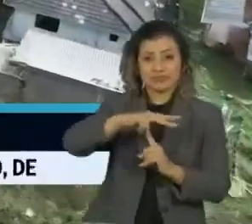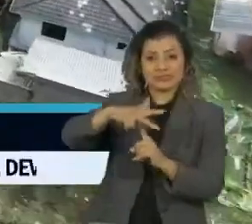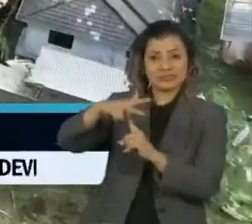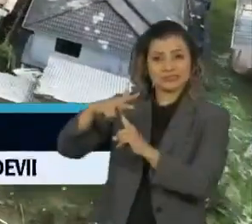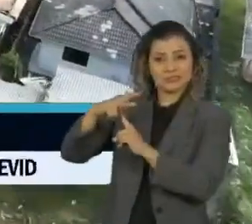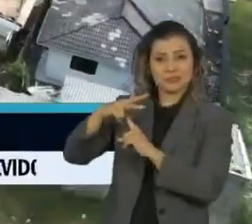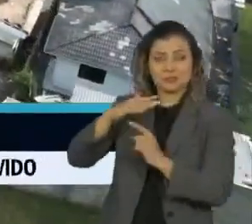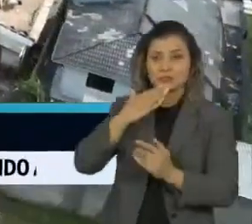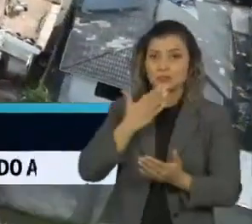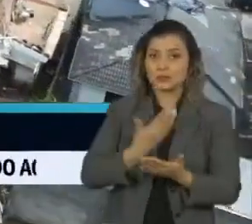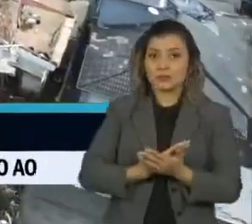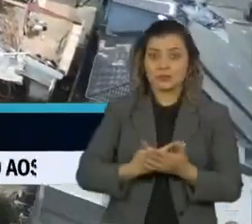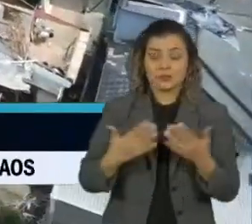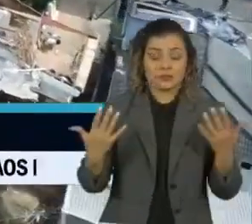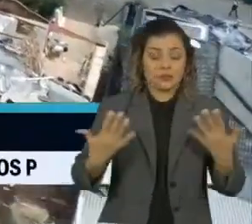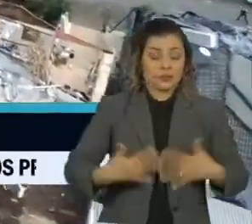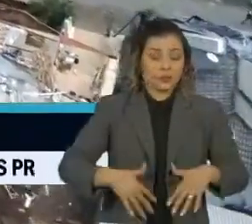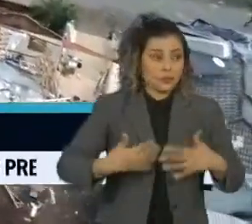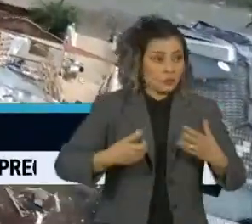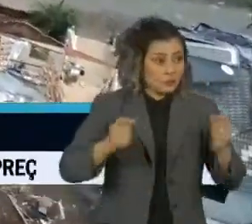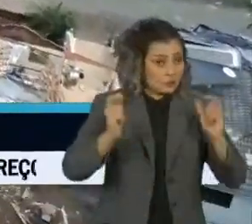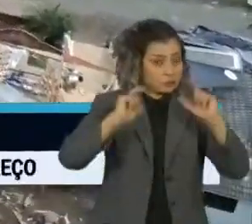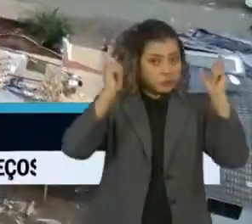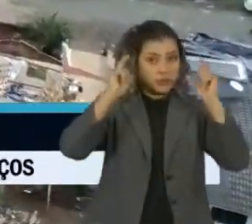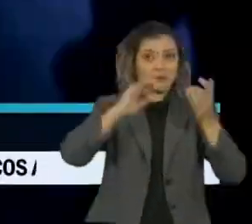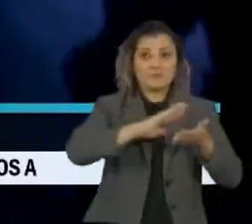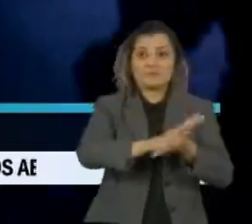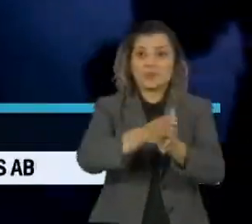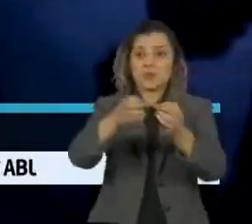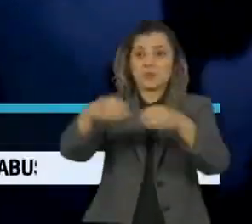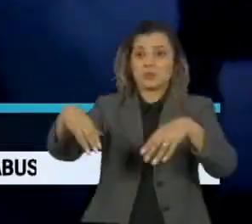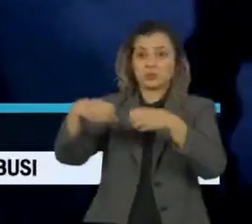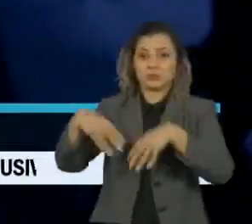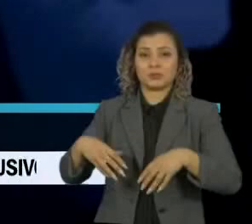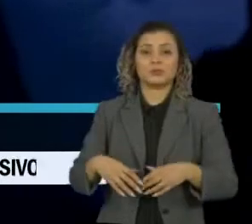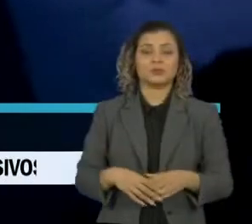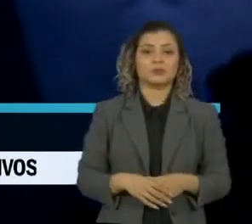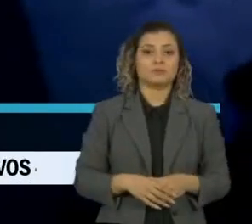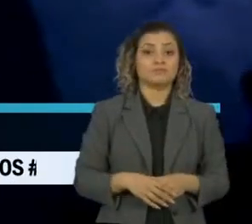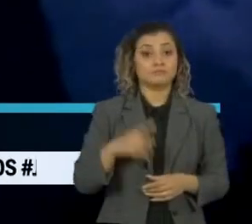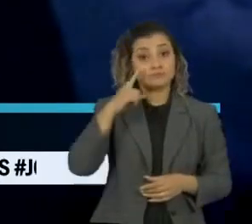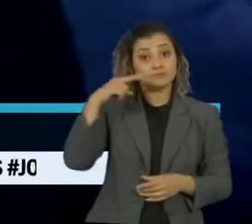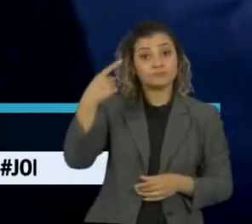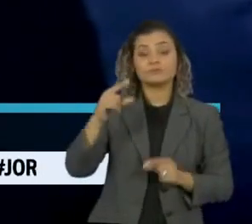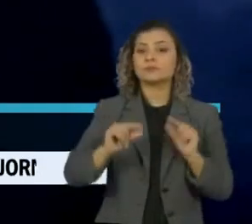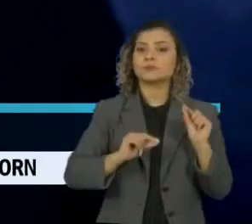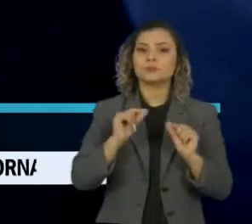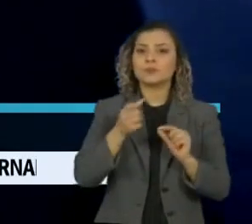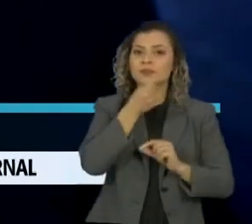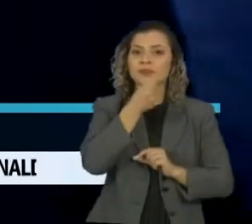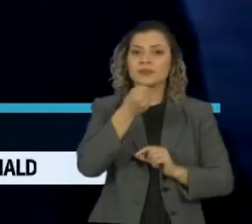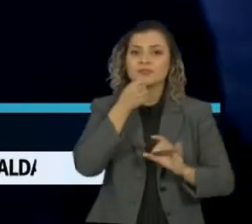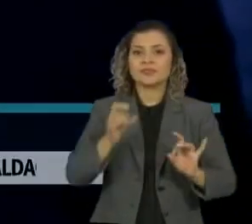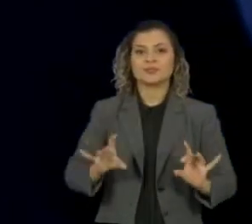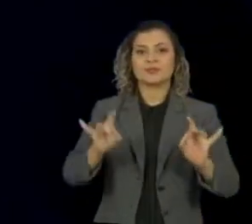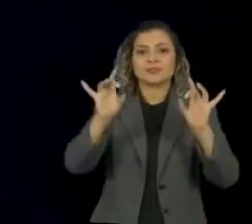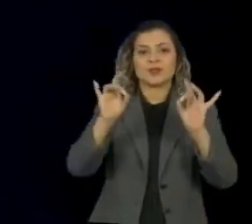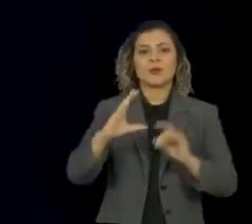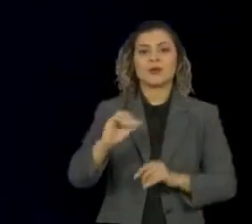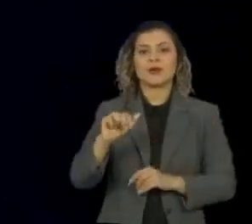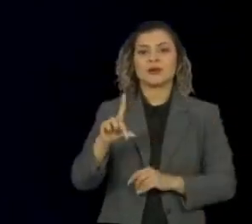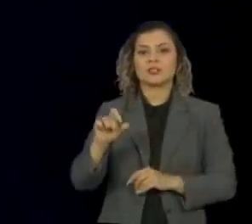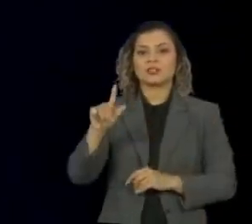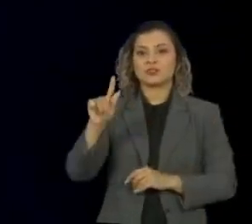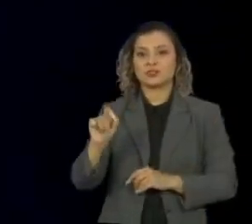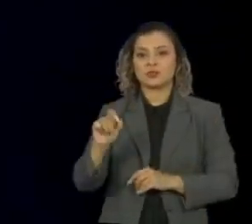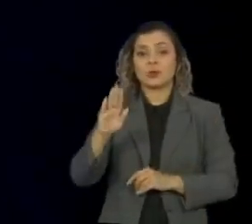aéreas impressionam e mostram a dimensão dos prejuízos. E veja daqui a pouco a entrevista exclusiva com Cândido